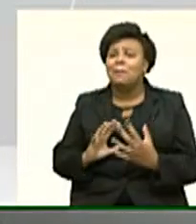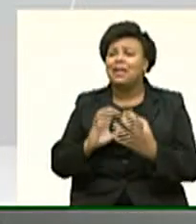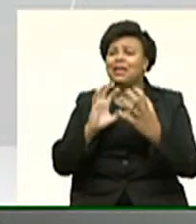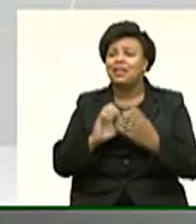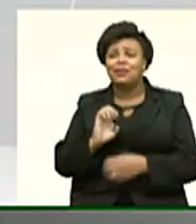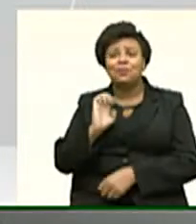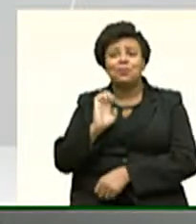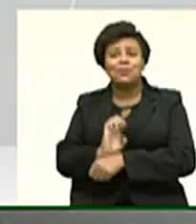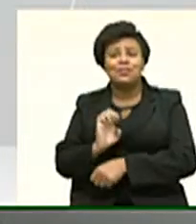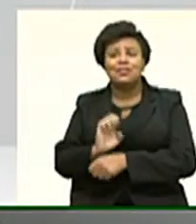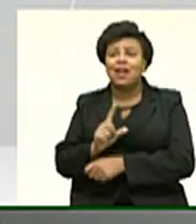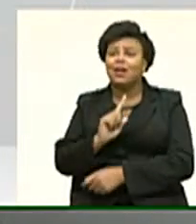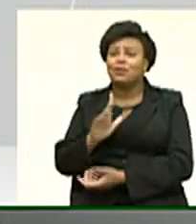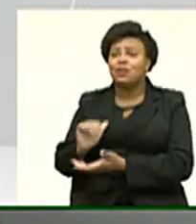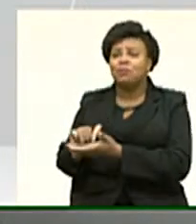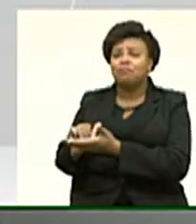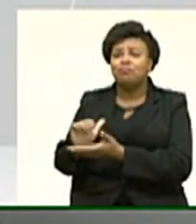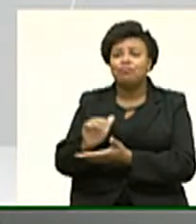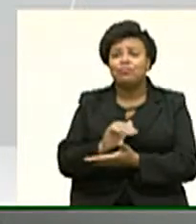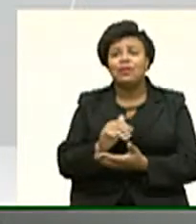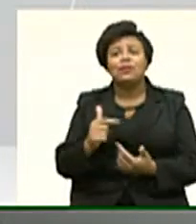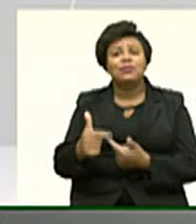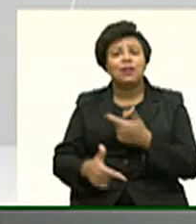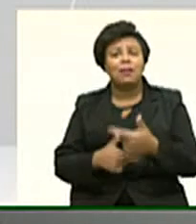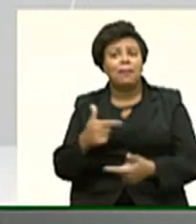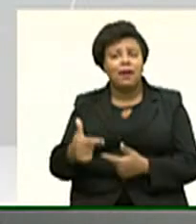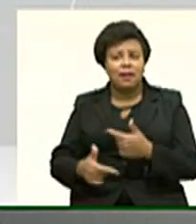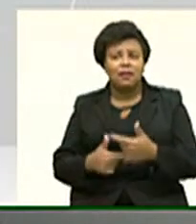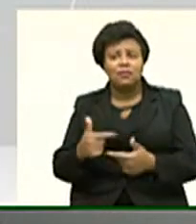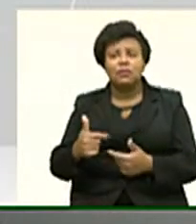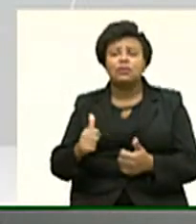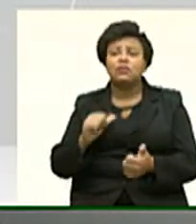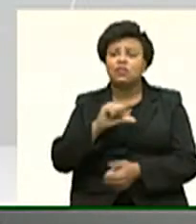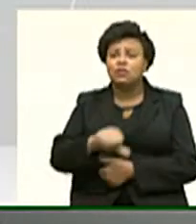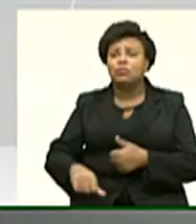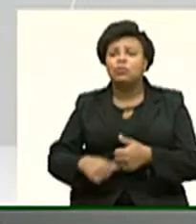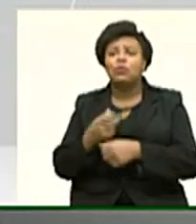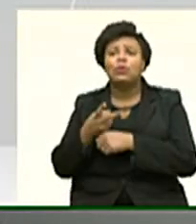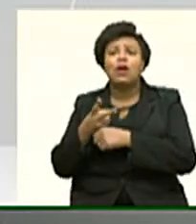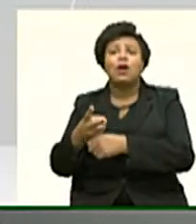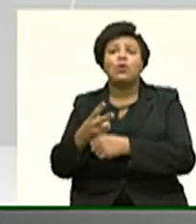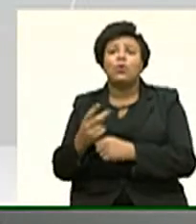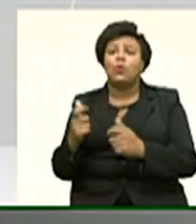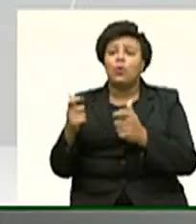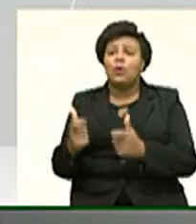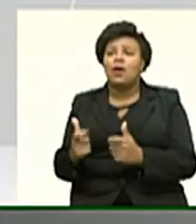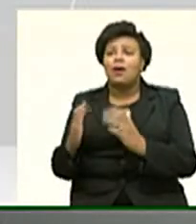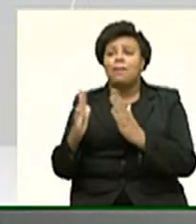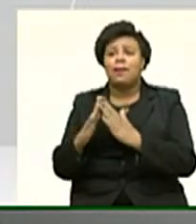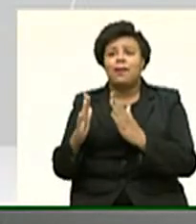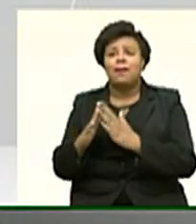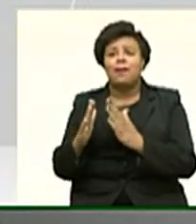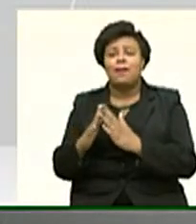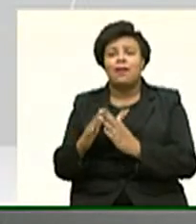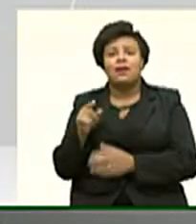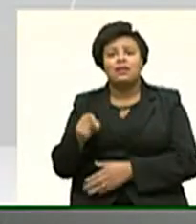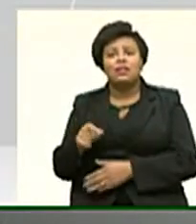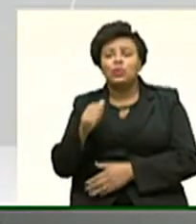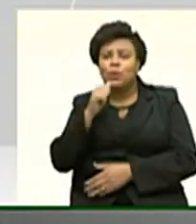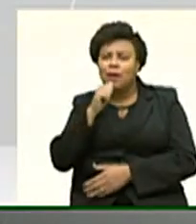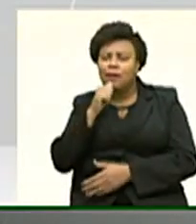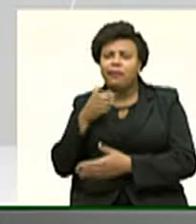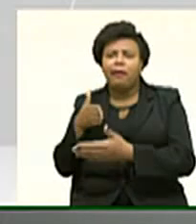despejar trabalhadores que buscaram um lugar de moradia. Isso aqui é limitado ainda,